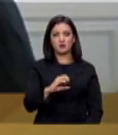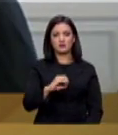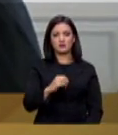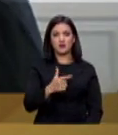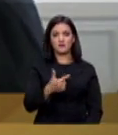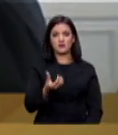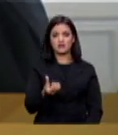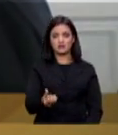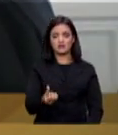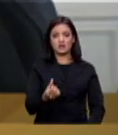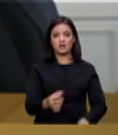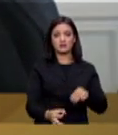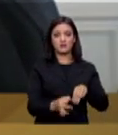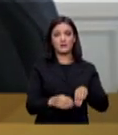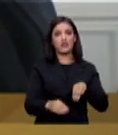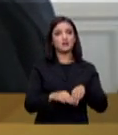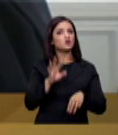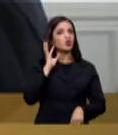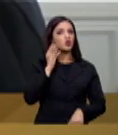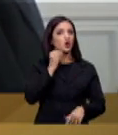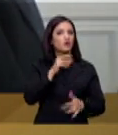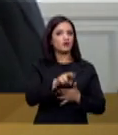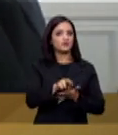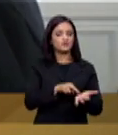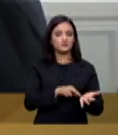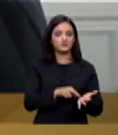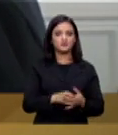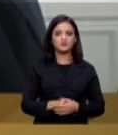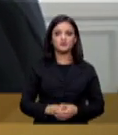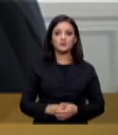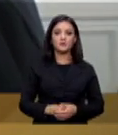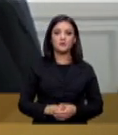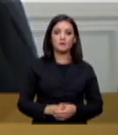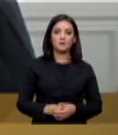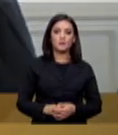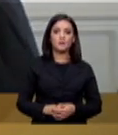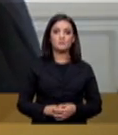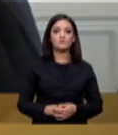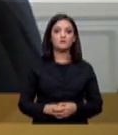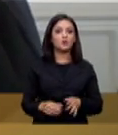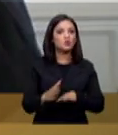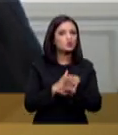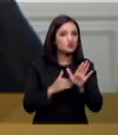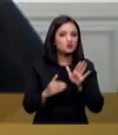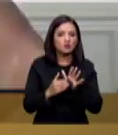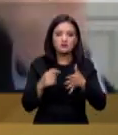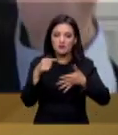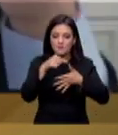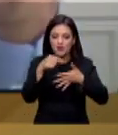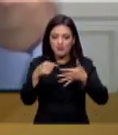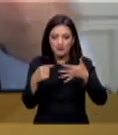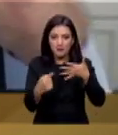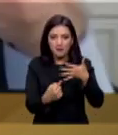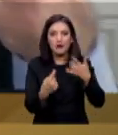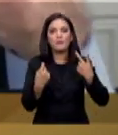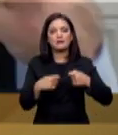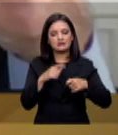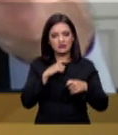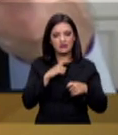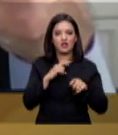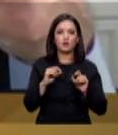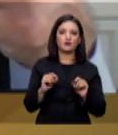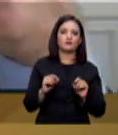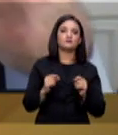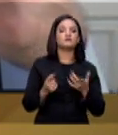de relatoria do eminente ministro Dias Toffoli, todos os requisitos que a Corte exige estão presentes. Previsão em